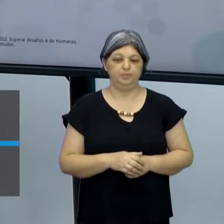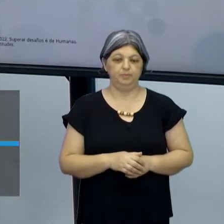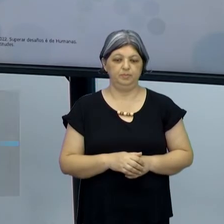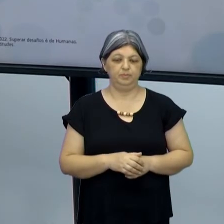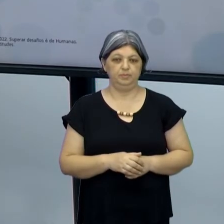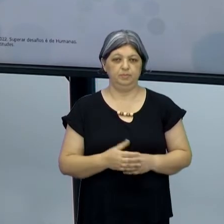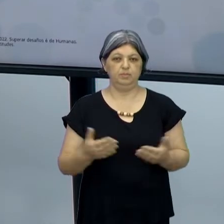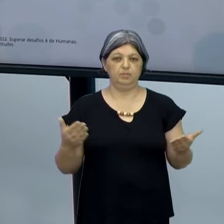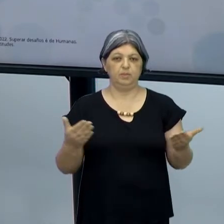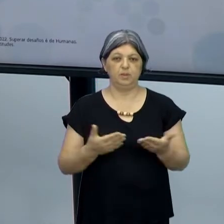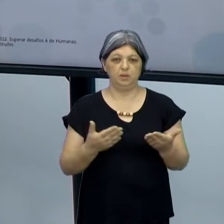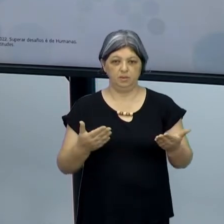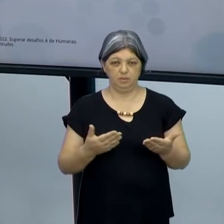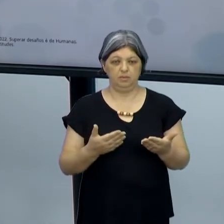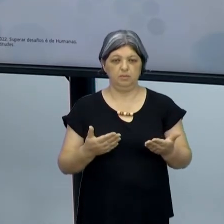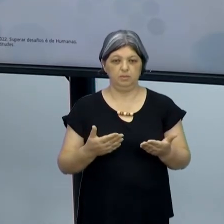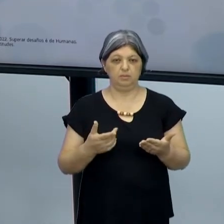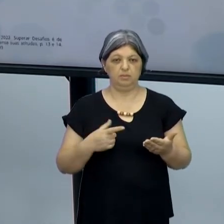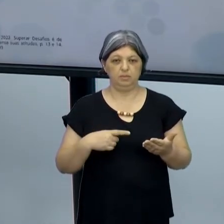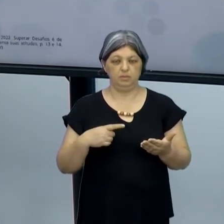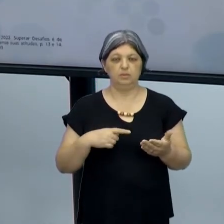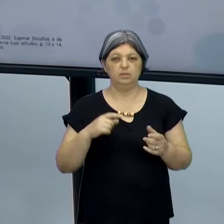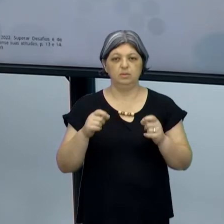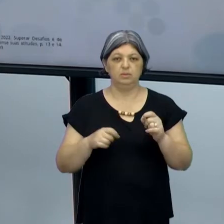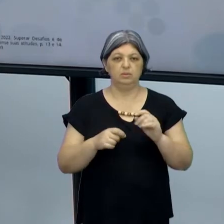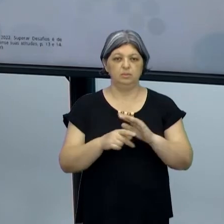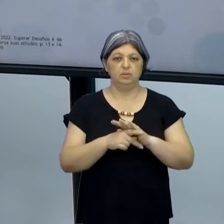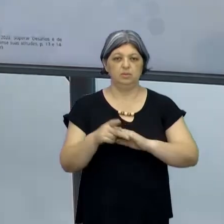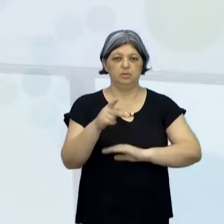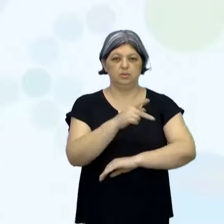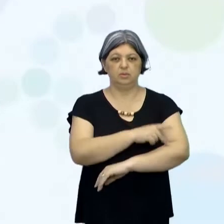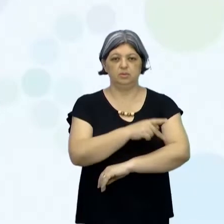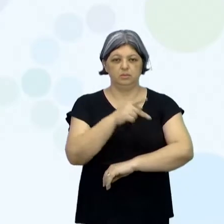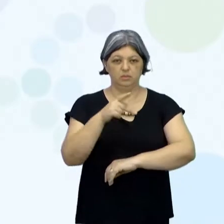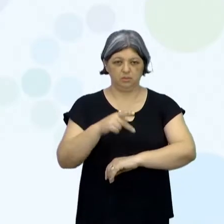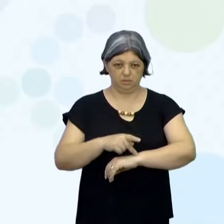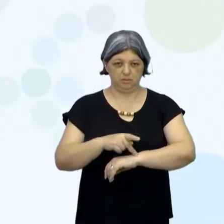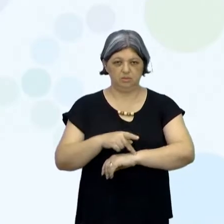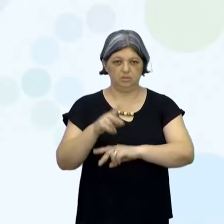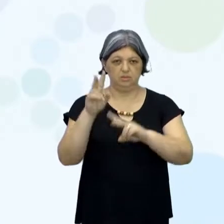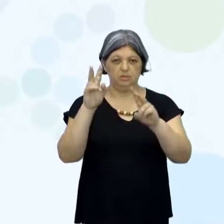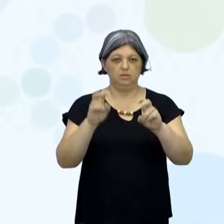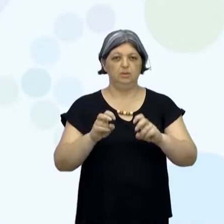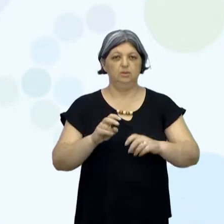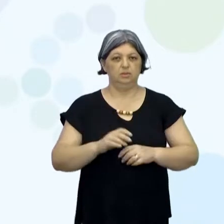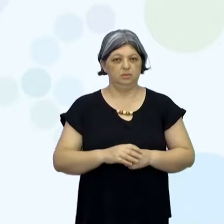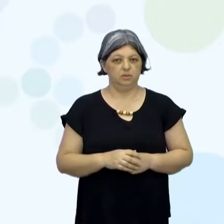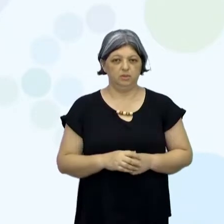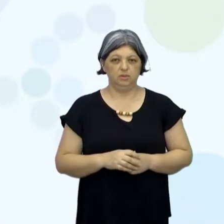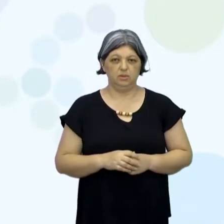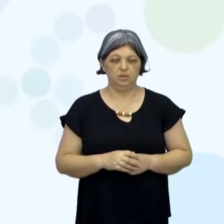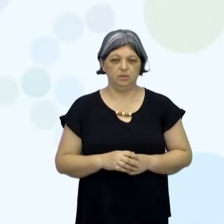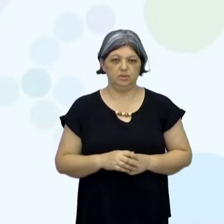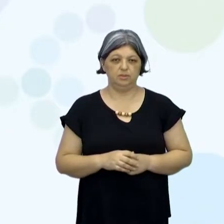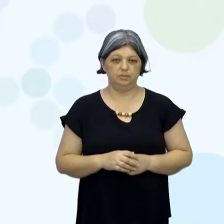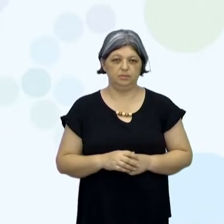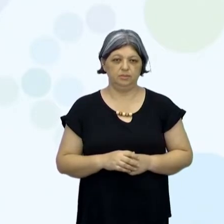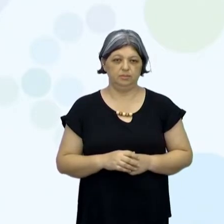para a gente ter aí o nosso respaldo pedagógico, tá aí na tela para vocês,